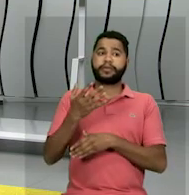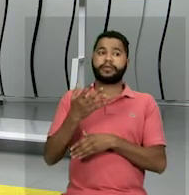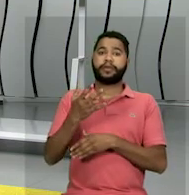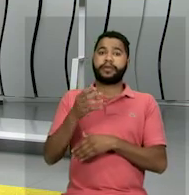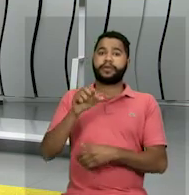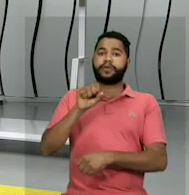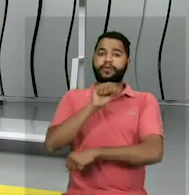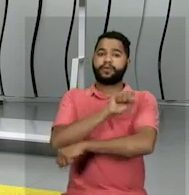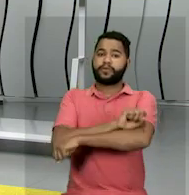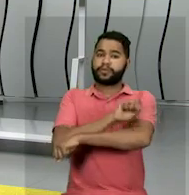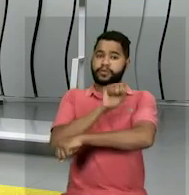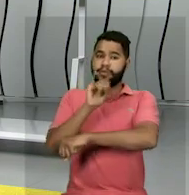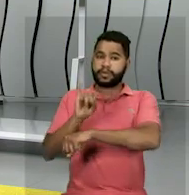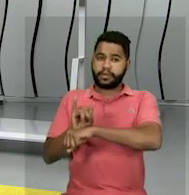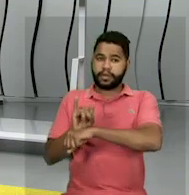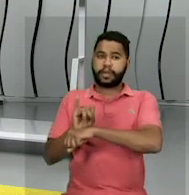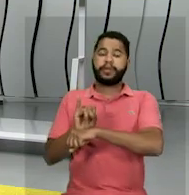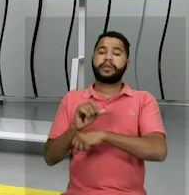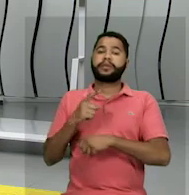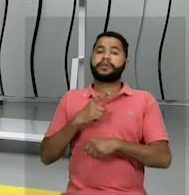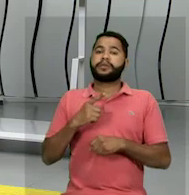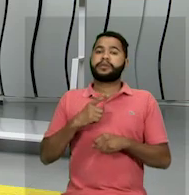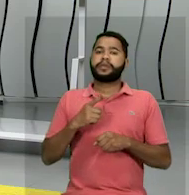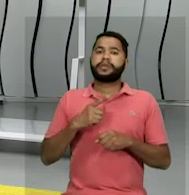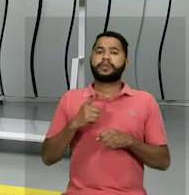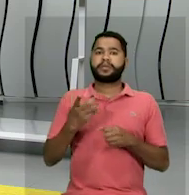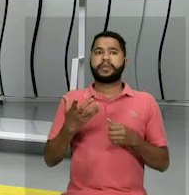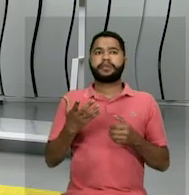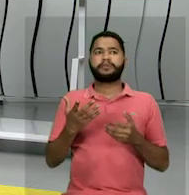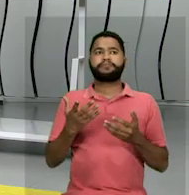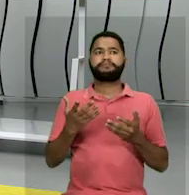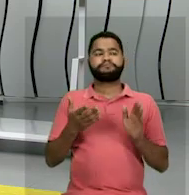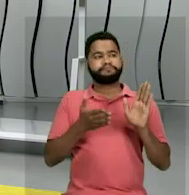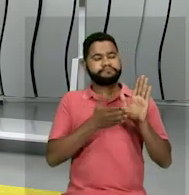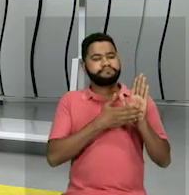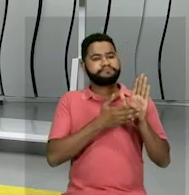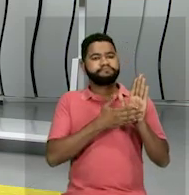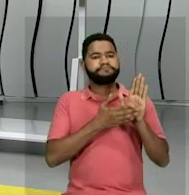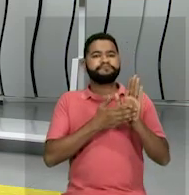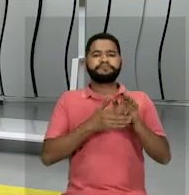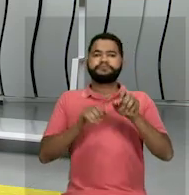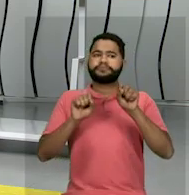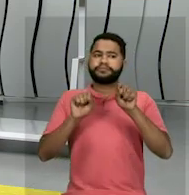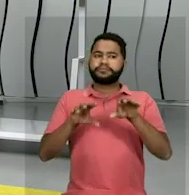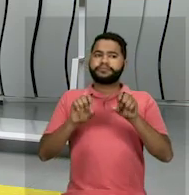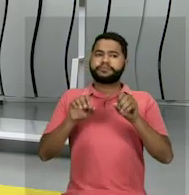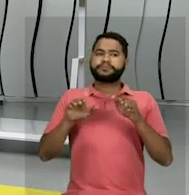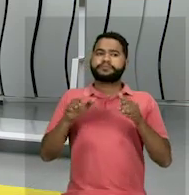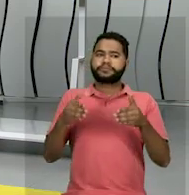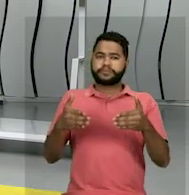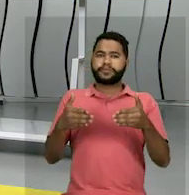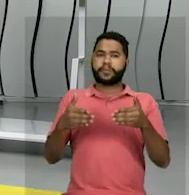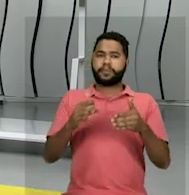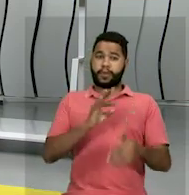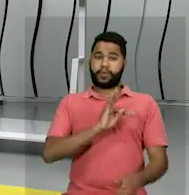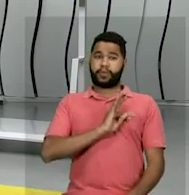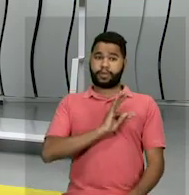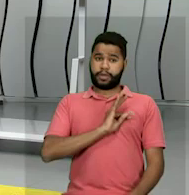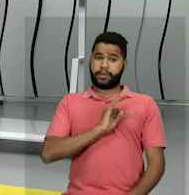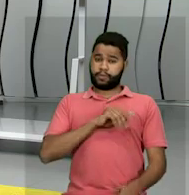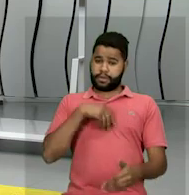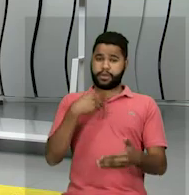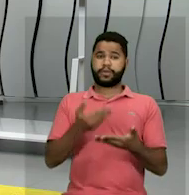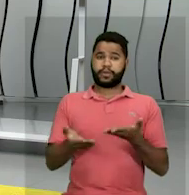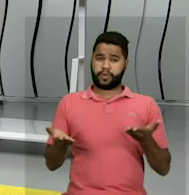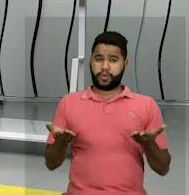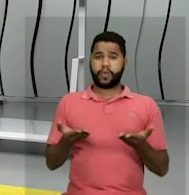desse contexto, né, que tem ali, né, uma proposta de educação voltada para o técnico, e até hoje a gente